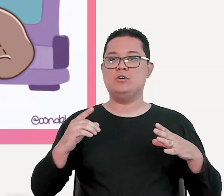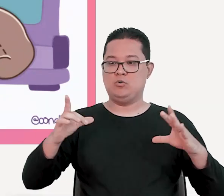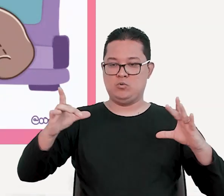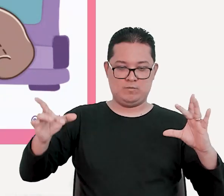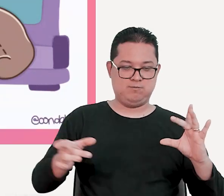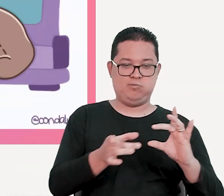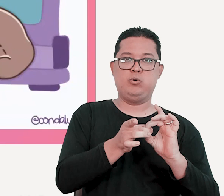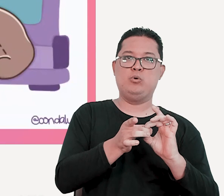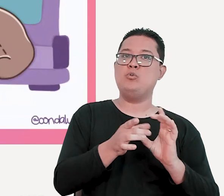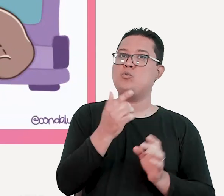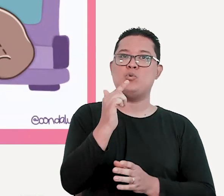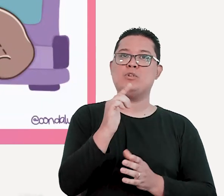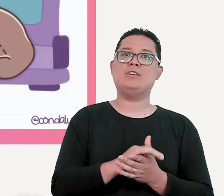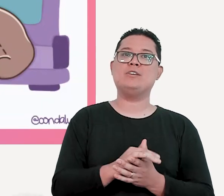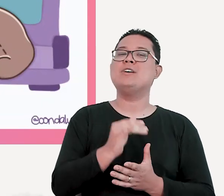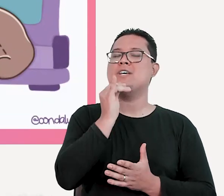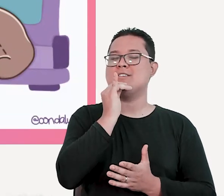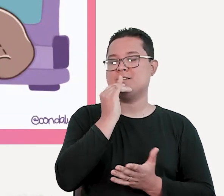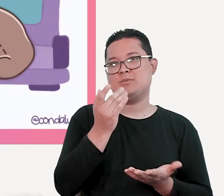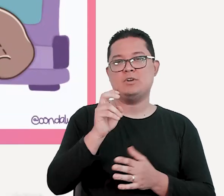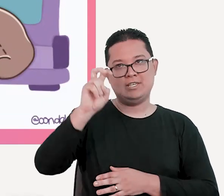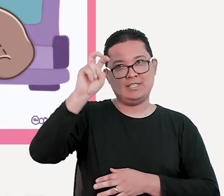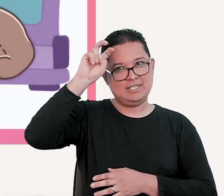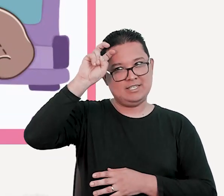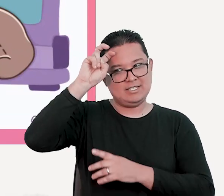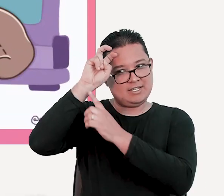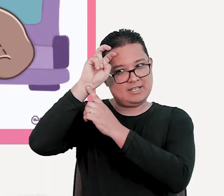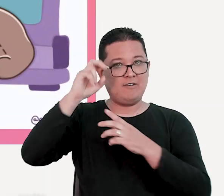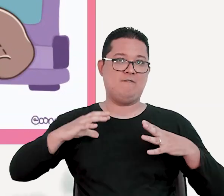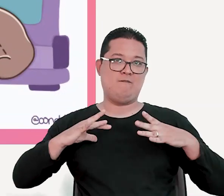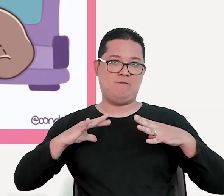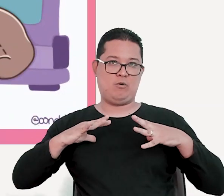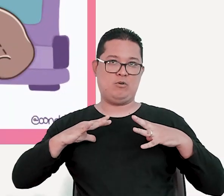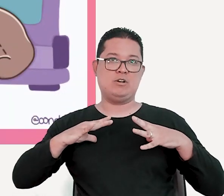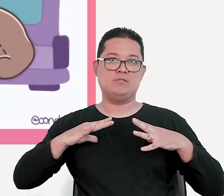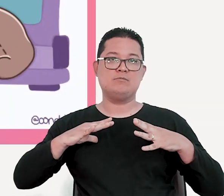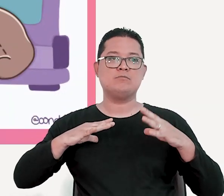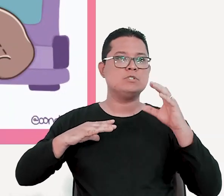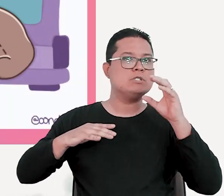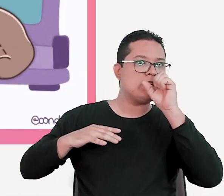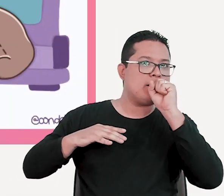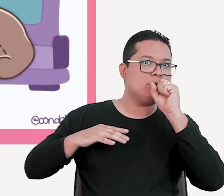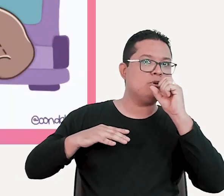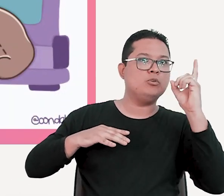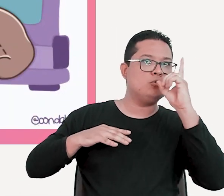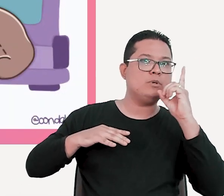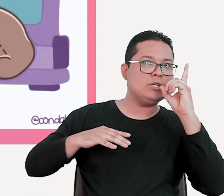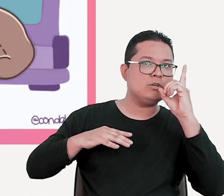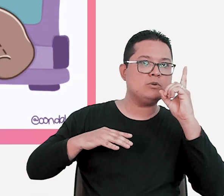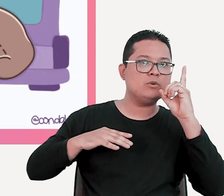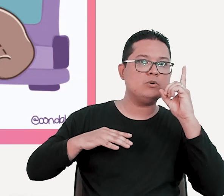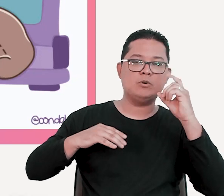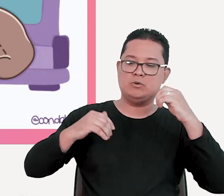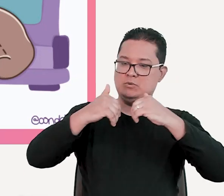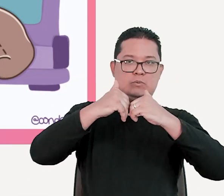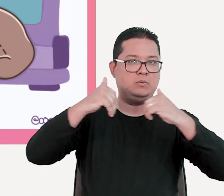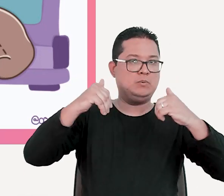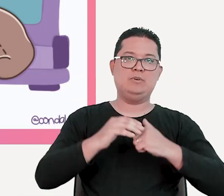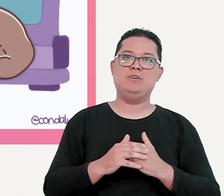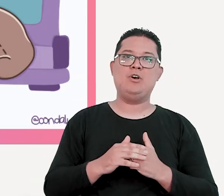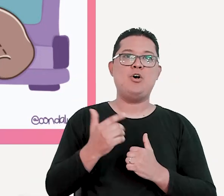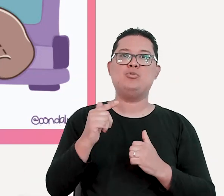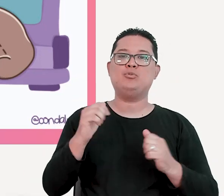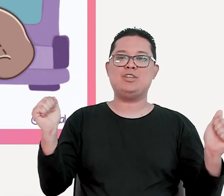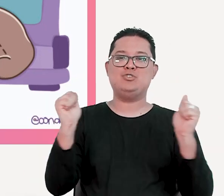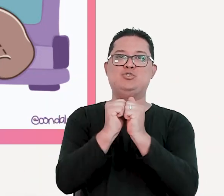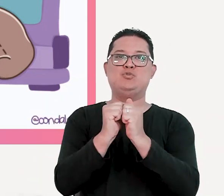você já emenda a sexta, então você fica com 2 dias, né? Lá não. Se ele cai na quinta, você vai automaticamente feriado para sexta-feira, ou se